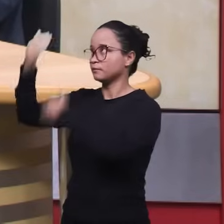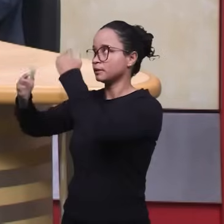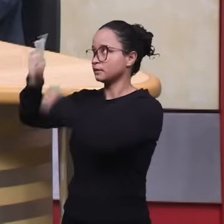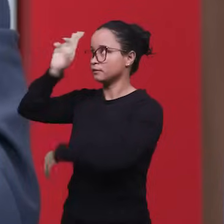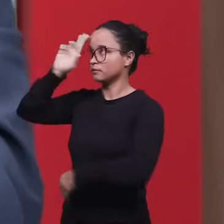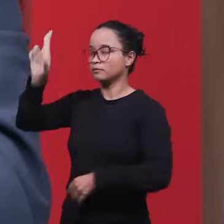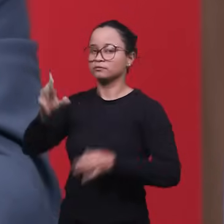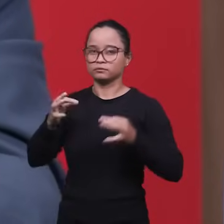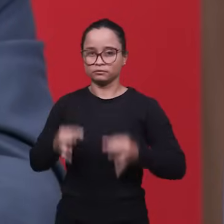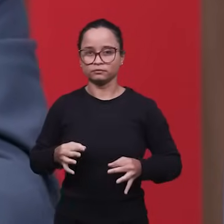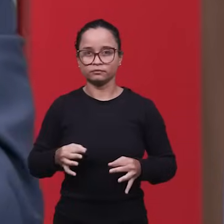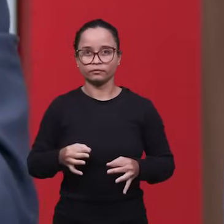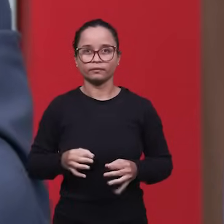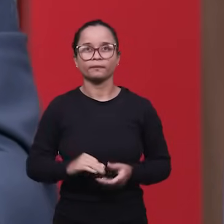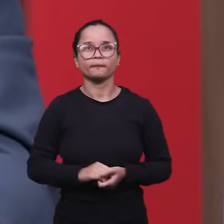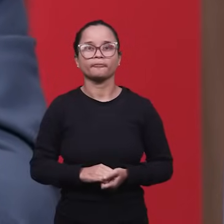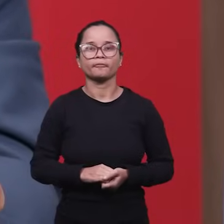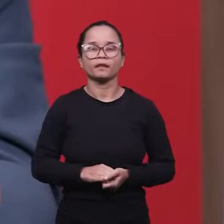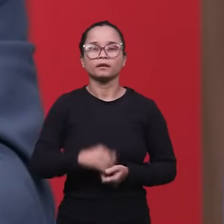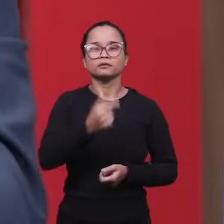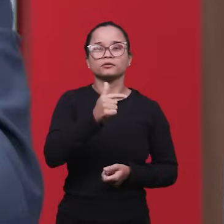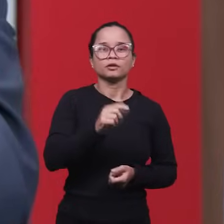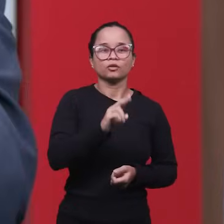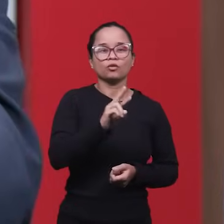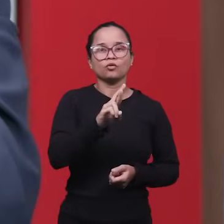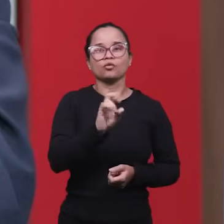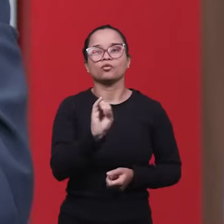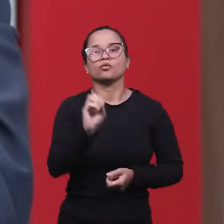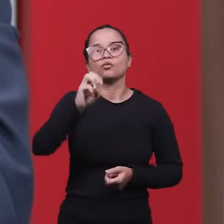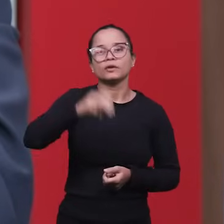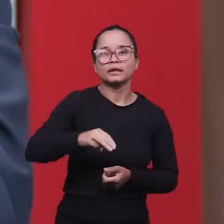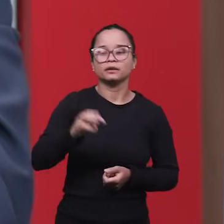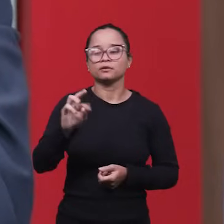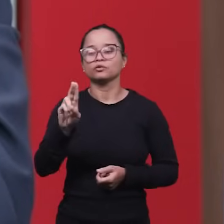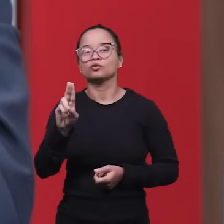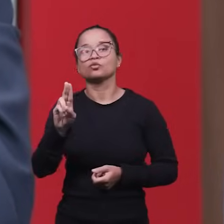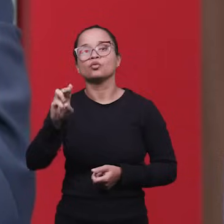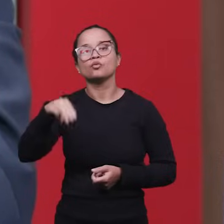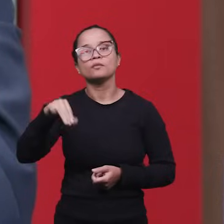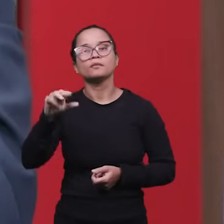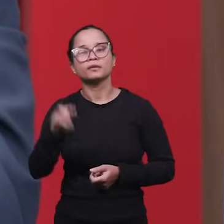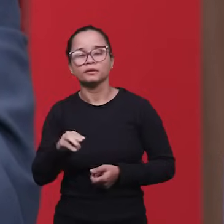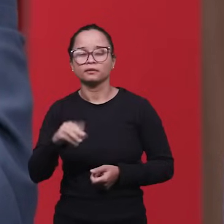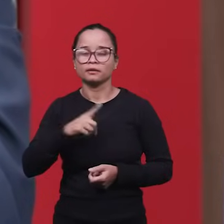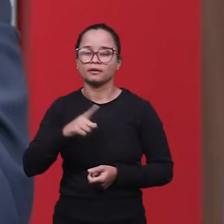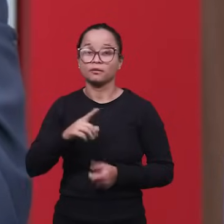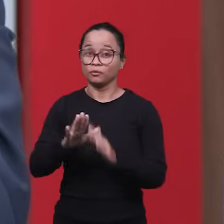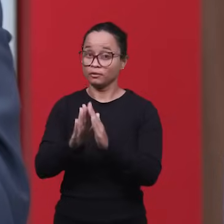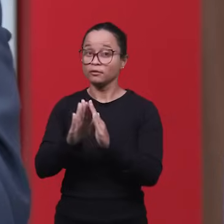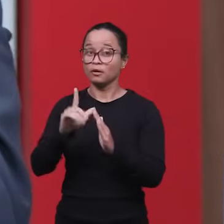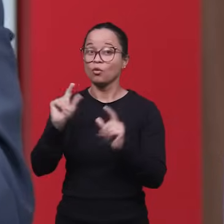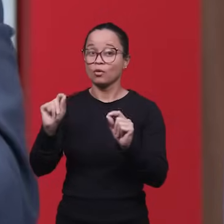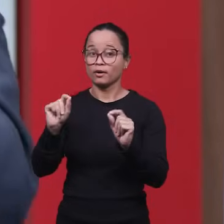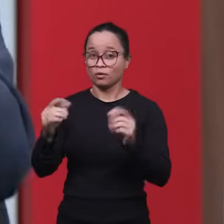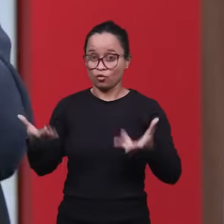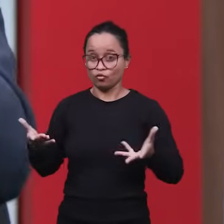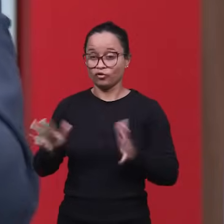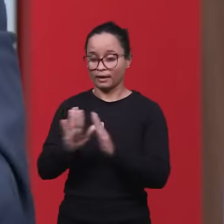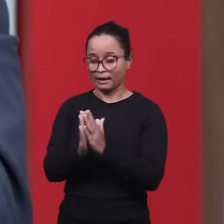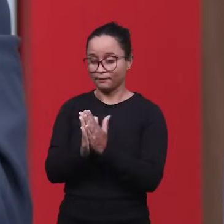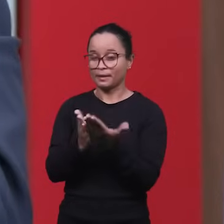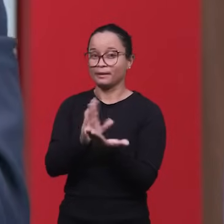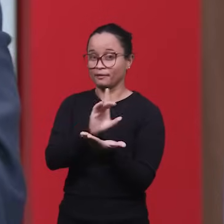Senhor. Né? Não temos urim e tumim. O nosso urim e tumim é a Bíblia. O que nós apresentamos? Então, mas